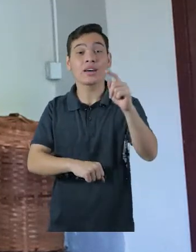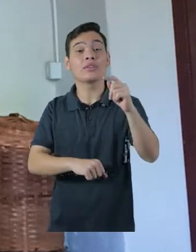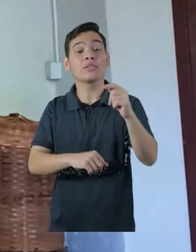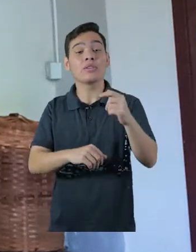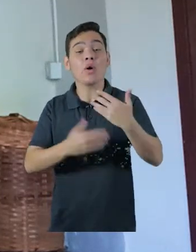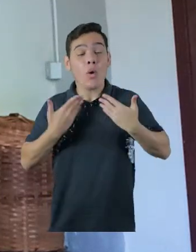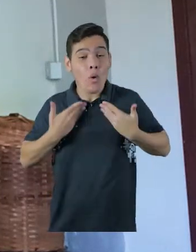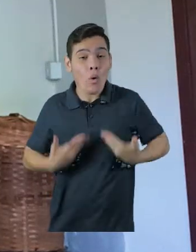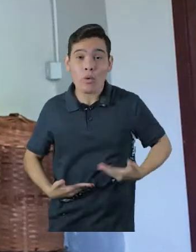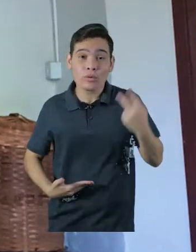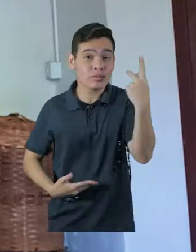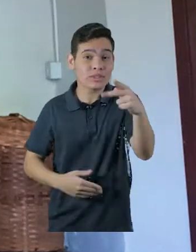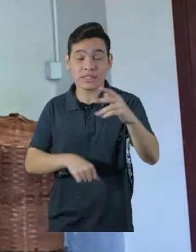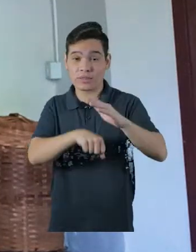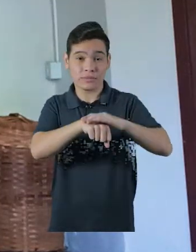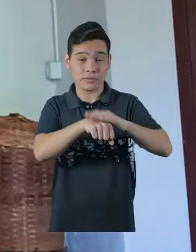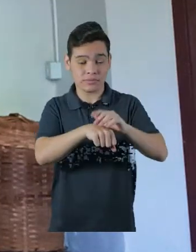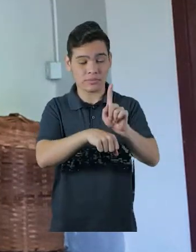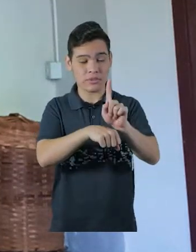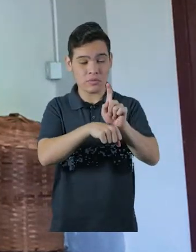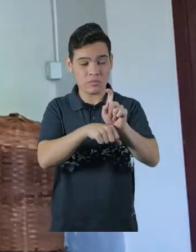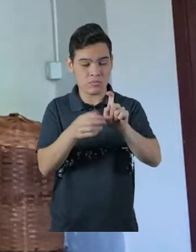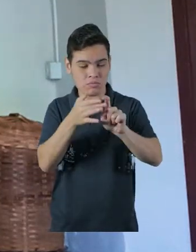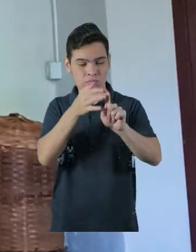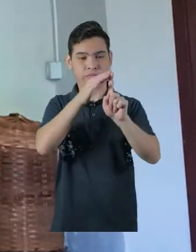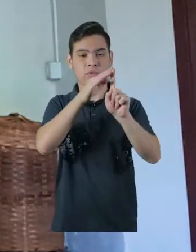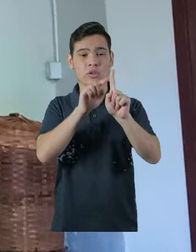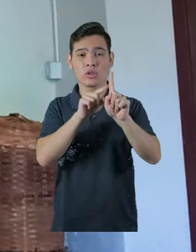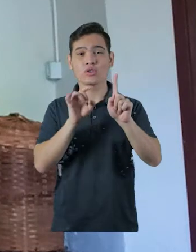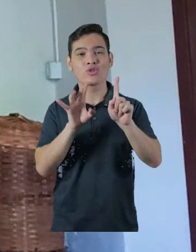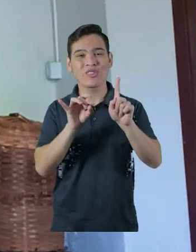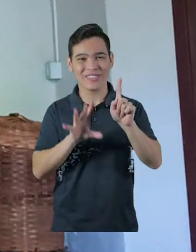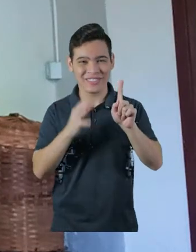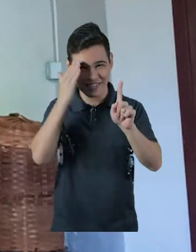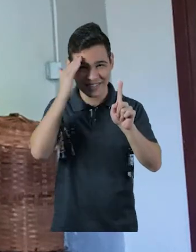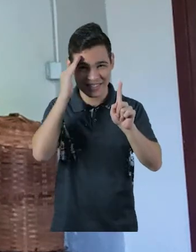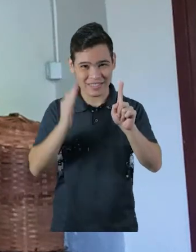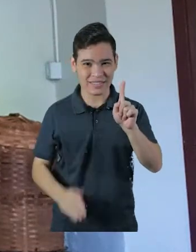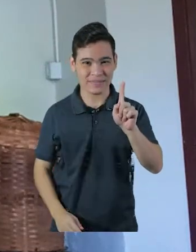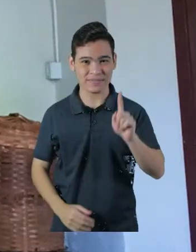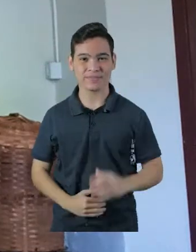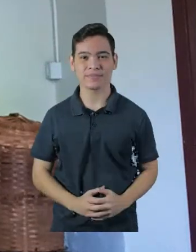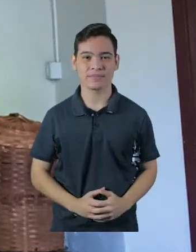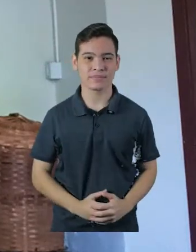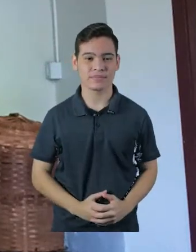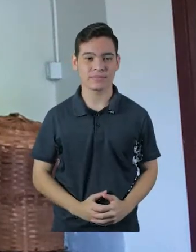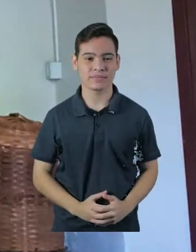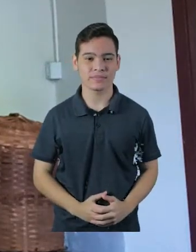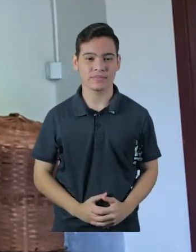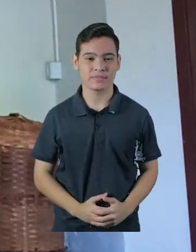corpo que já faz e você testemunha, observa essa dança acontecer.